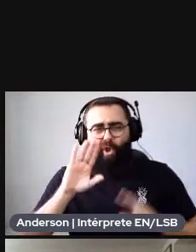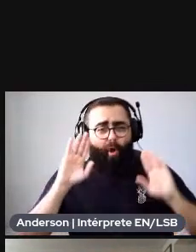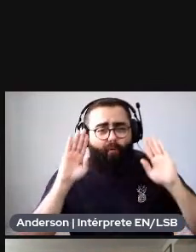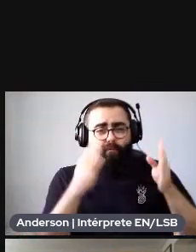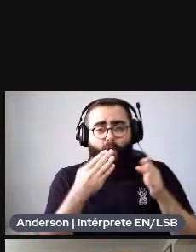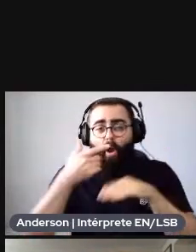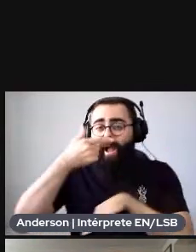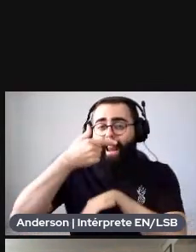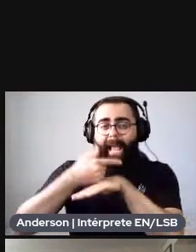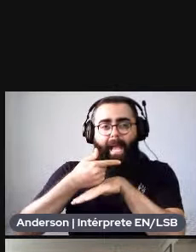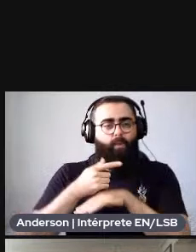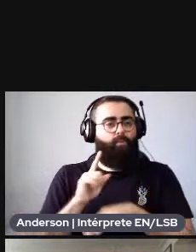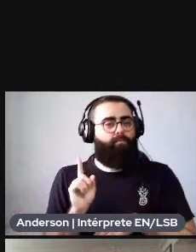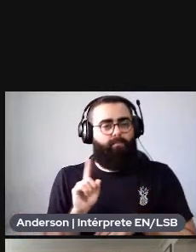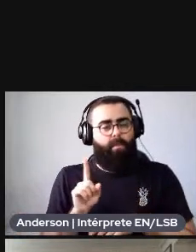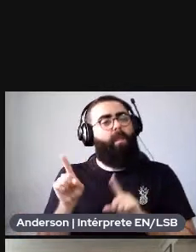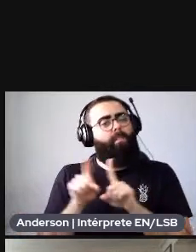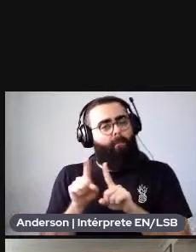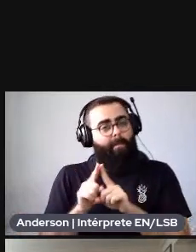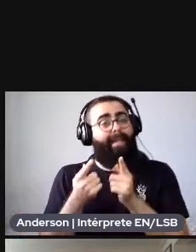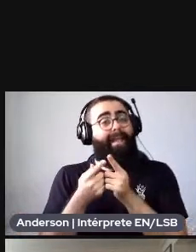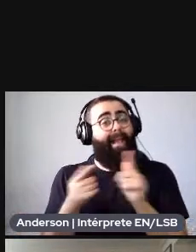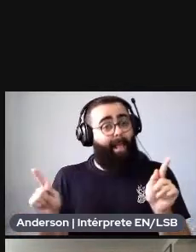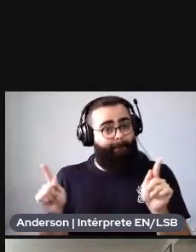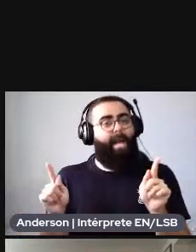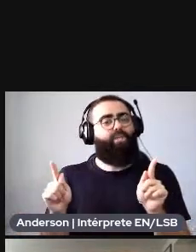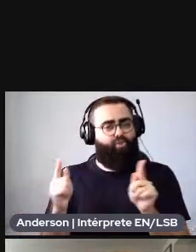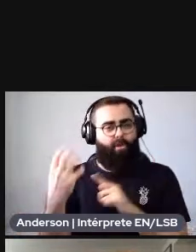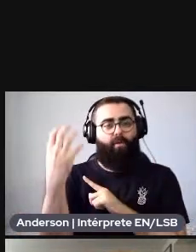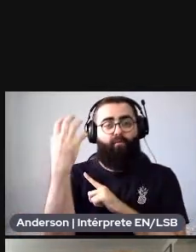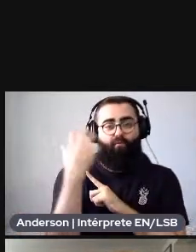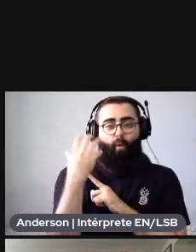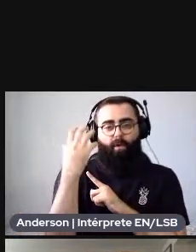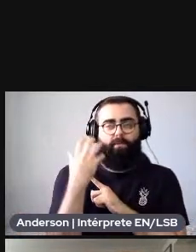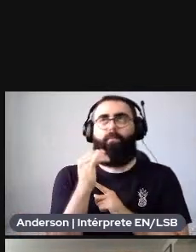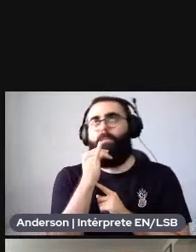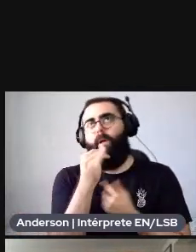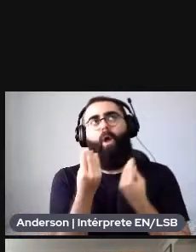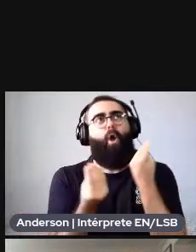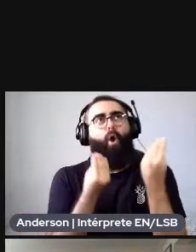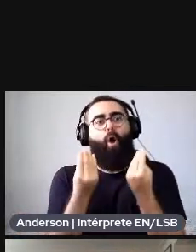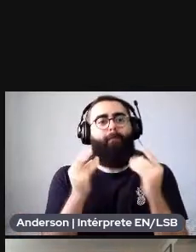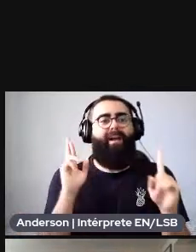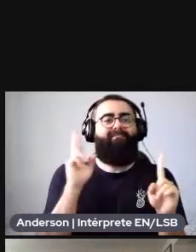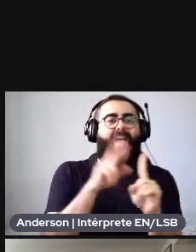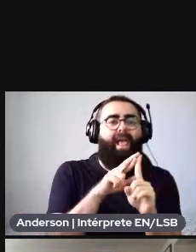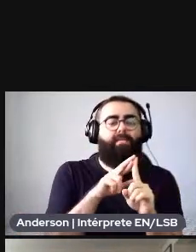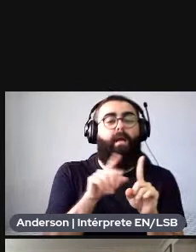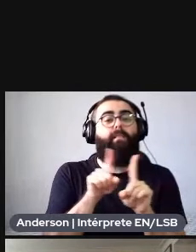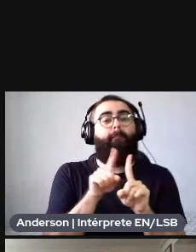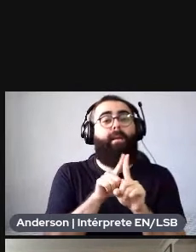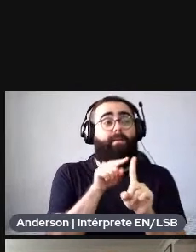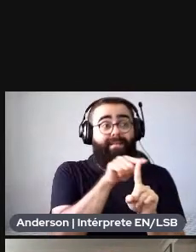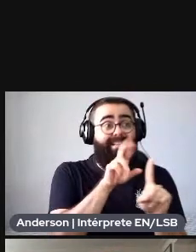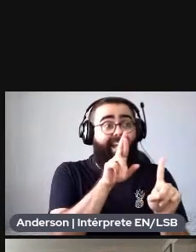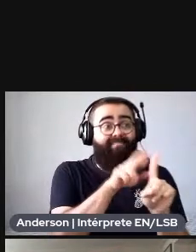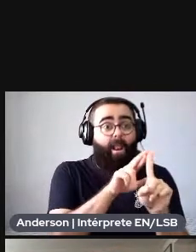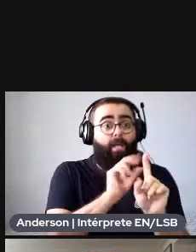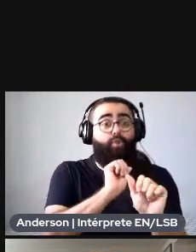coesão gramatical, de tipo de referência e substituição, pegando nesses